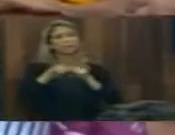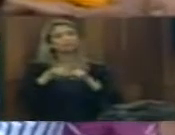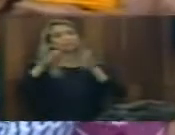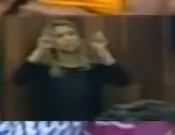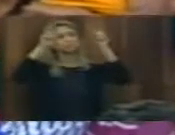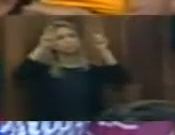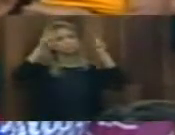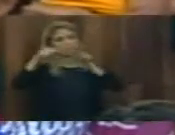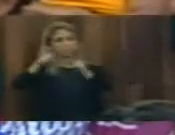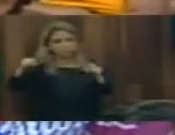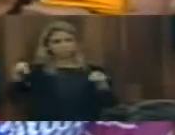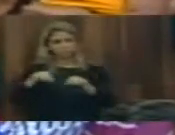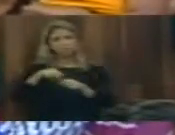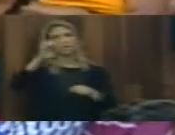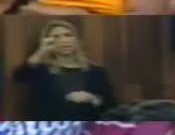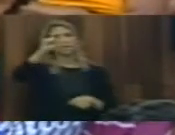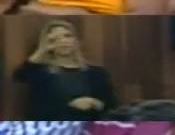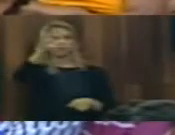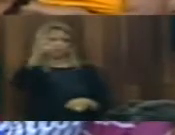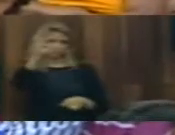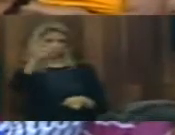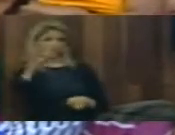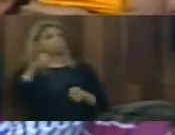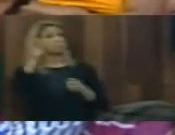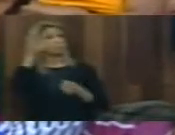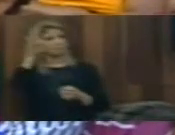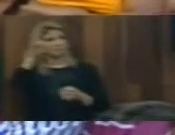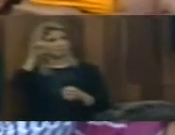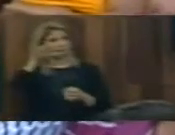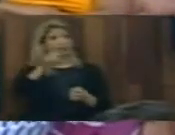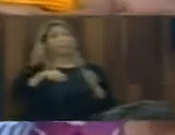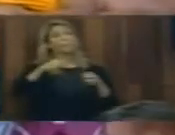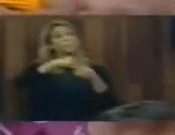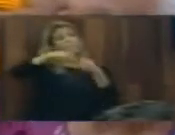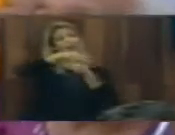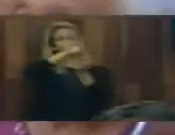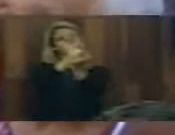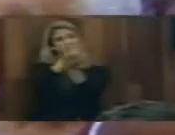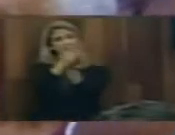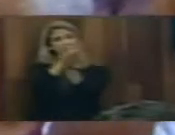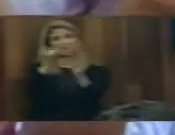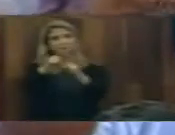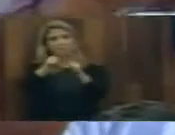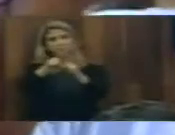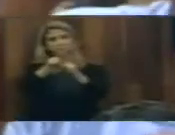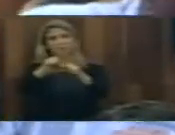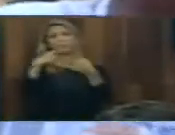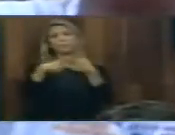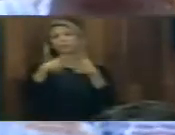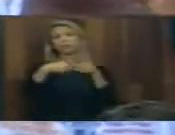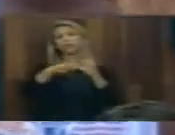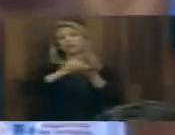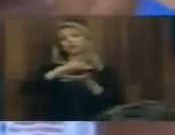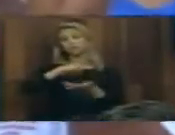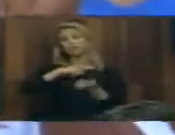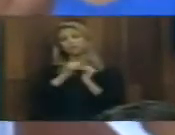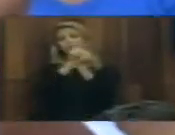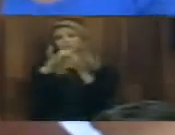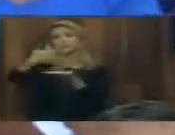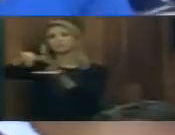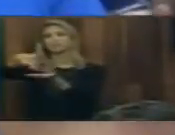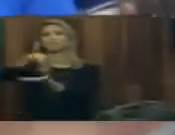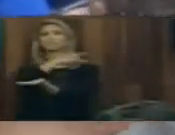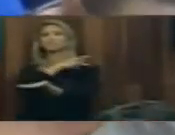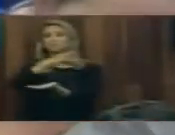o ESF do Jacaré. Tivemos uma visita no ESF do Jacaré, que pelo qual foi acordado junto com a Secretaria de